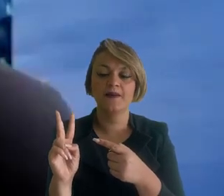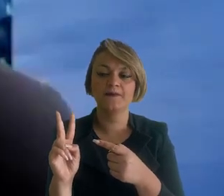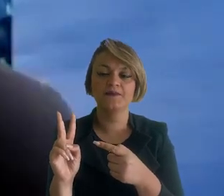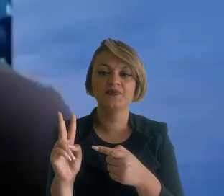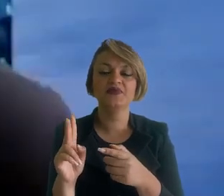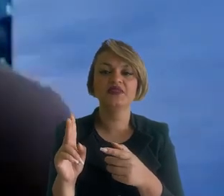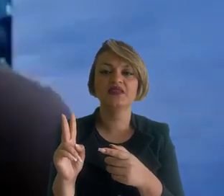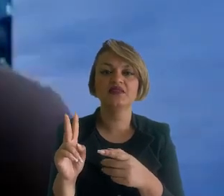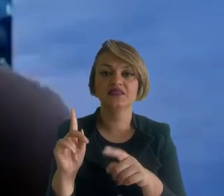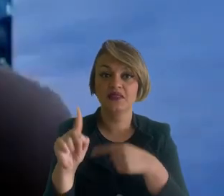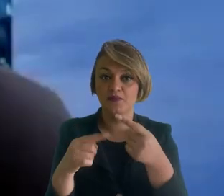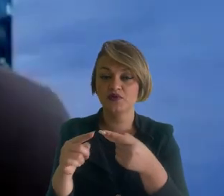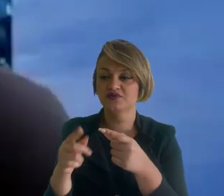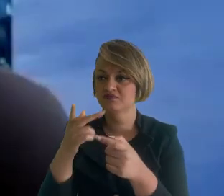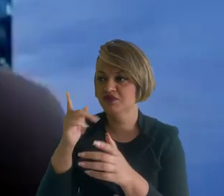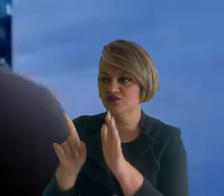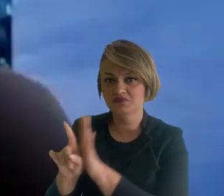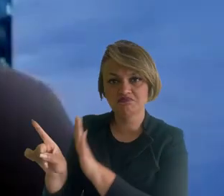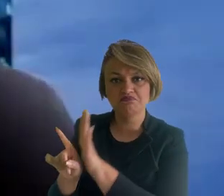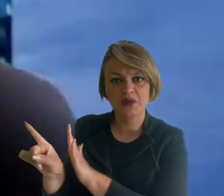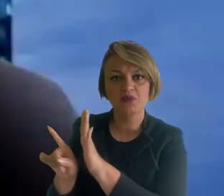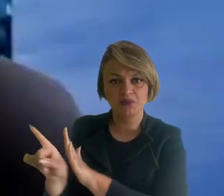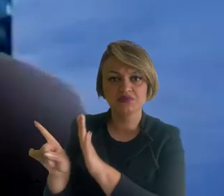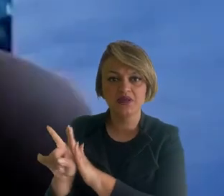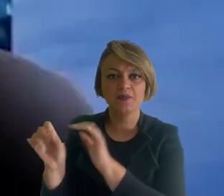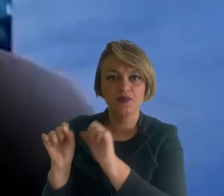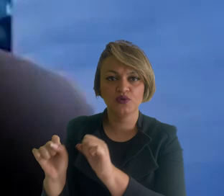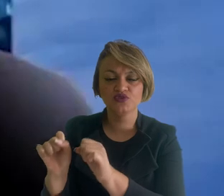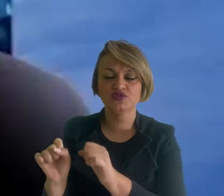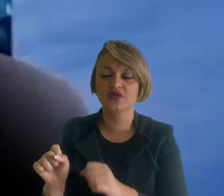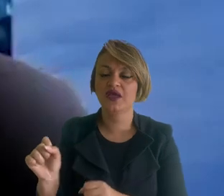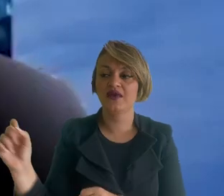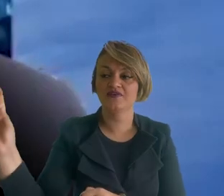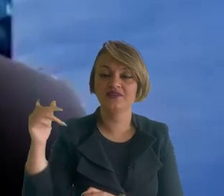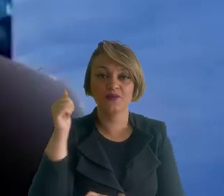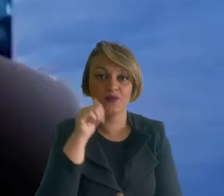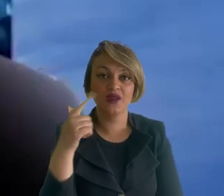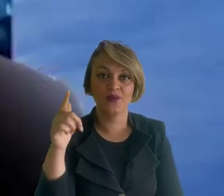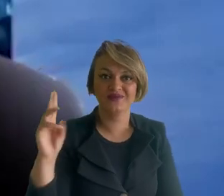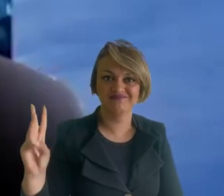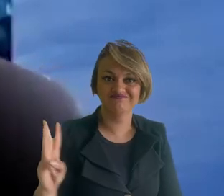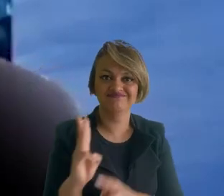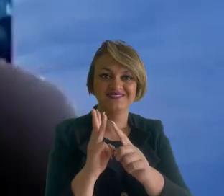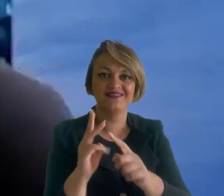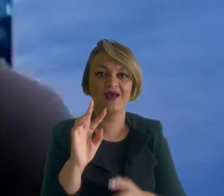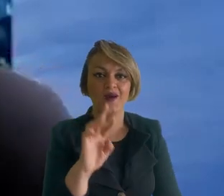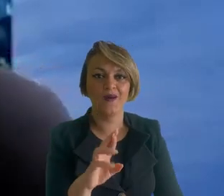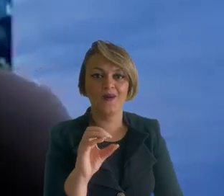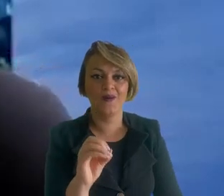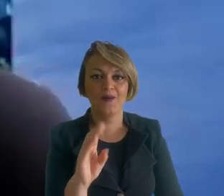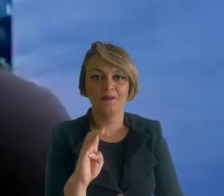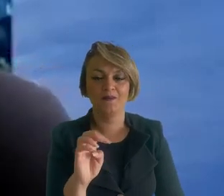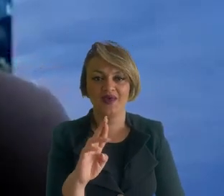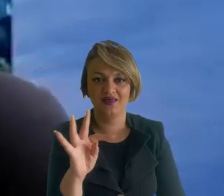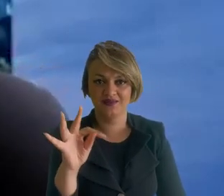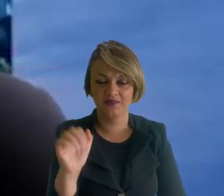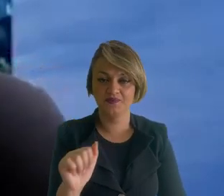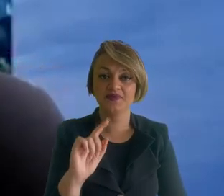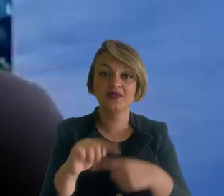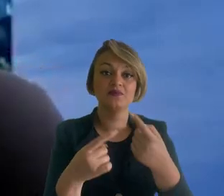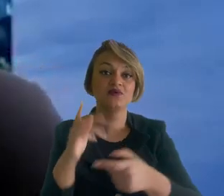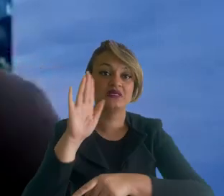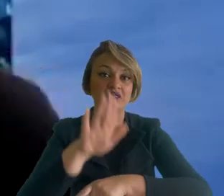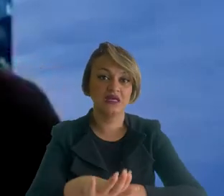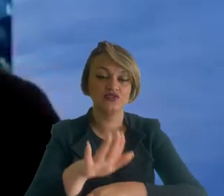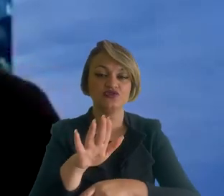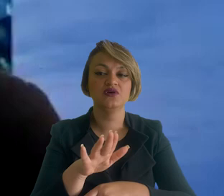questionar as alteram o prazer de debater quando a Doutora Roberta Jardim de Moraes e no período da tarde nós